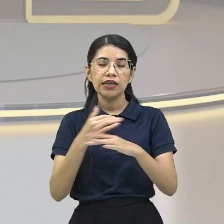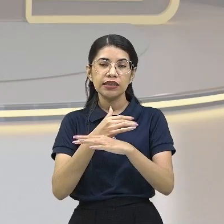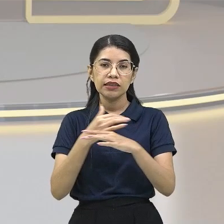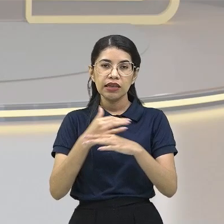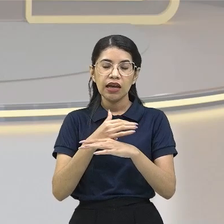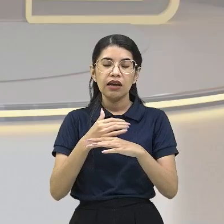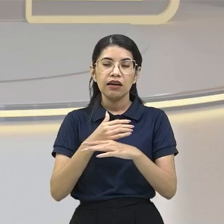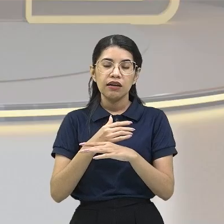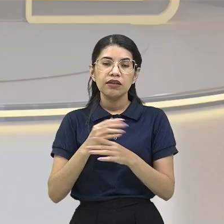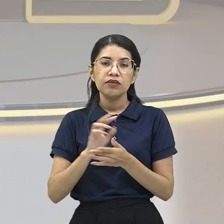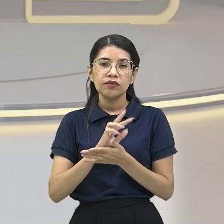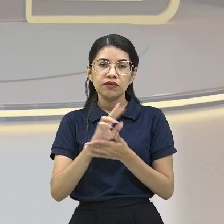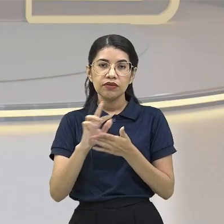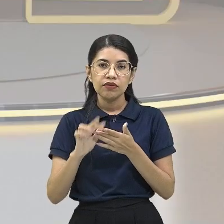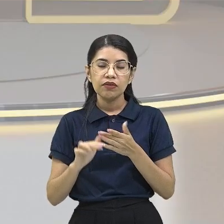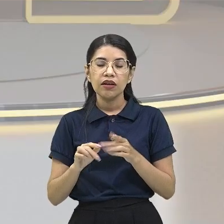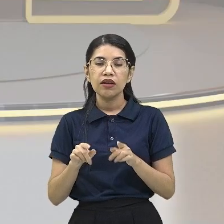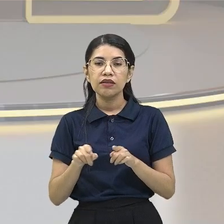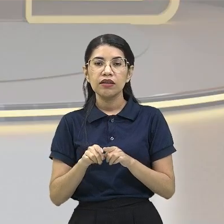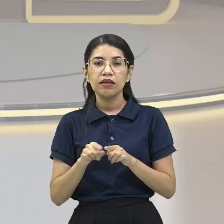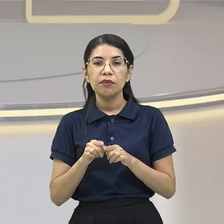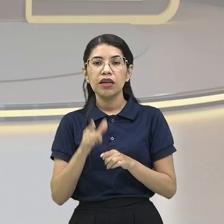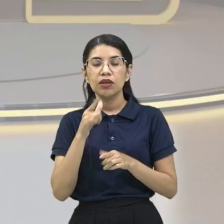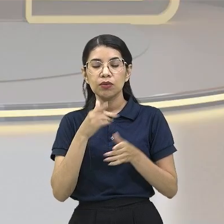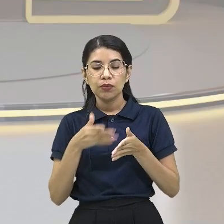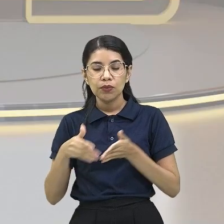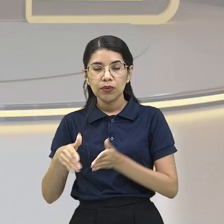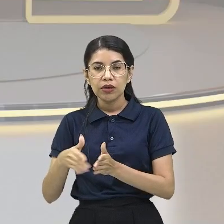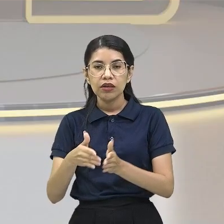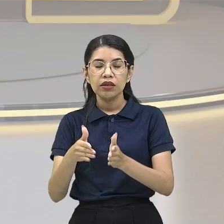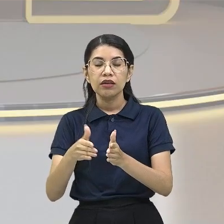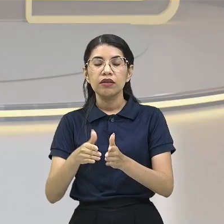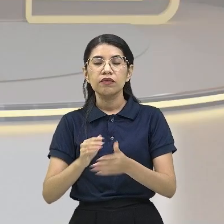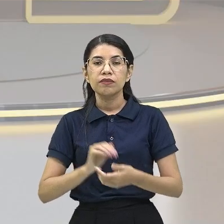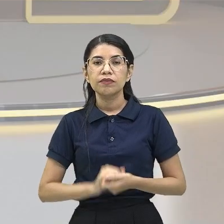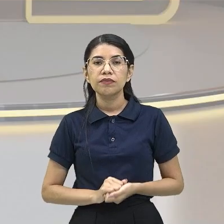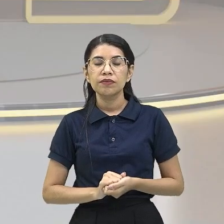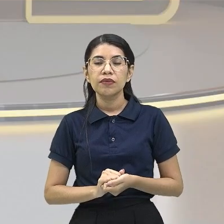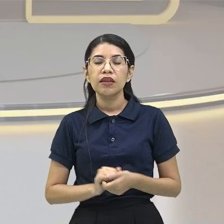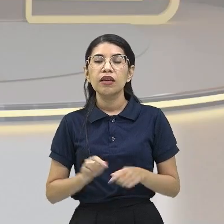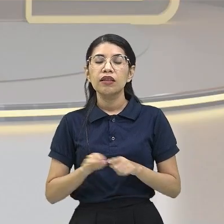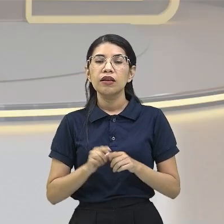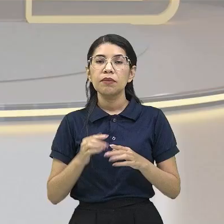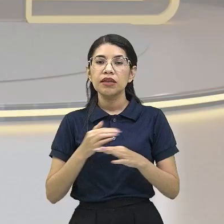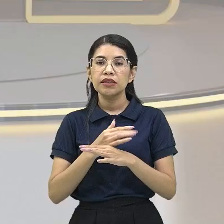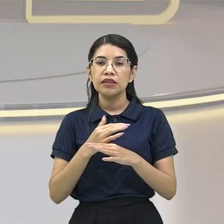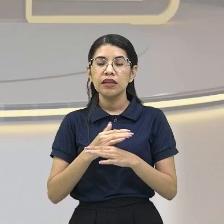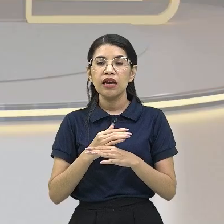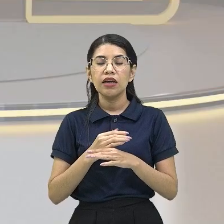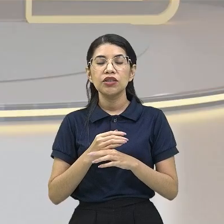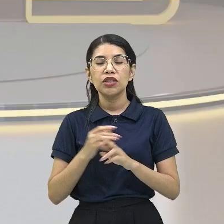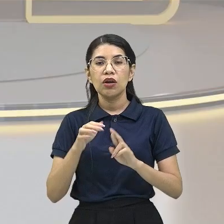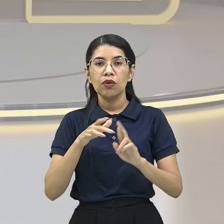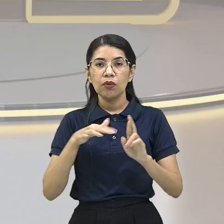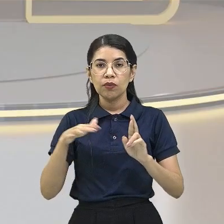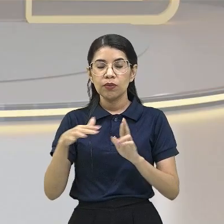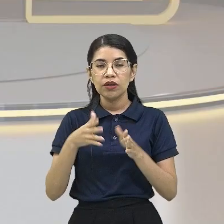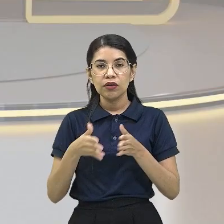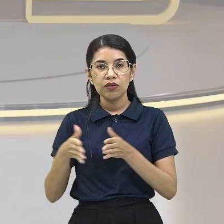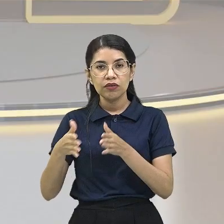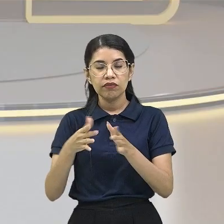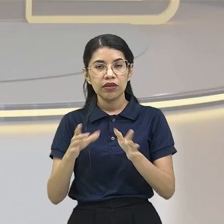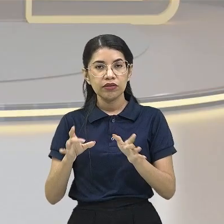aqueles povoados ao longo dos rios, depois ao longo das rodovias, e cidades ribeirinhas e rodoviárias, tá